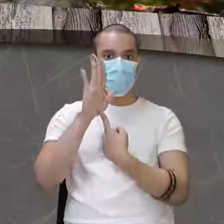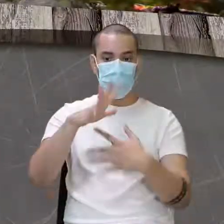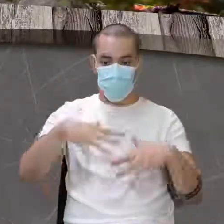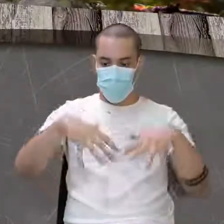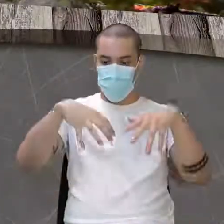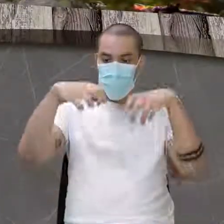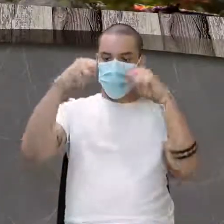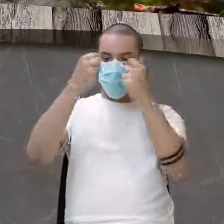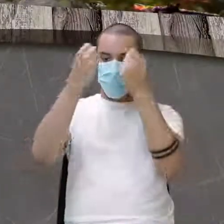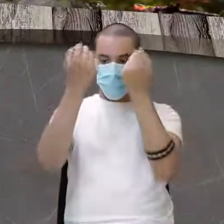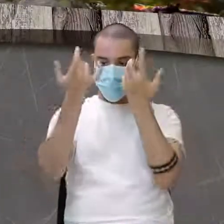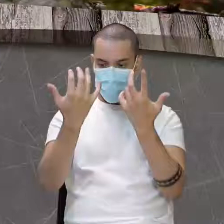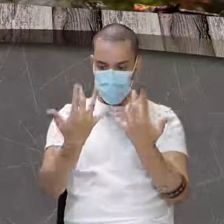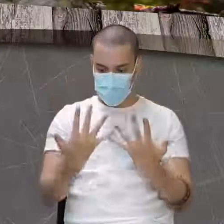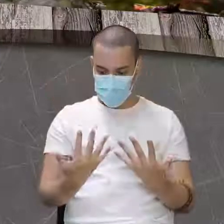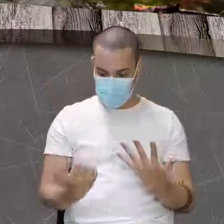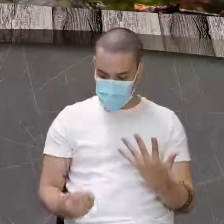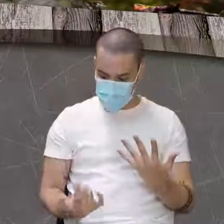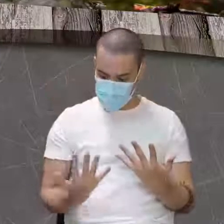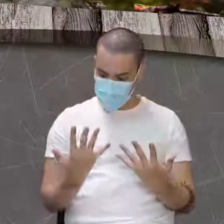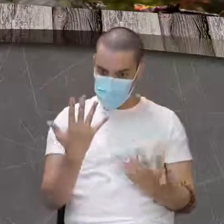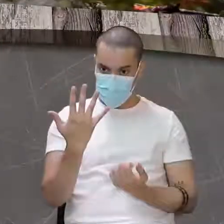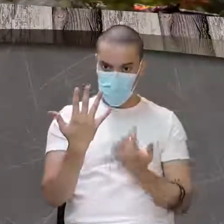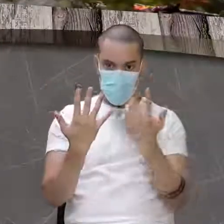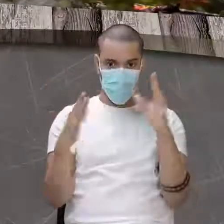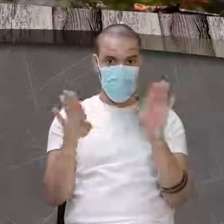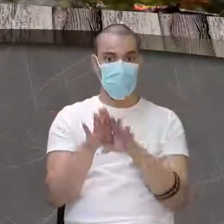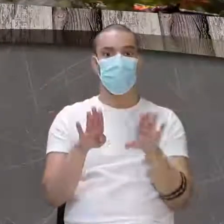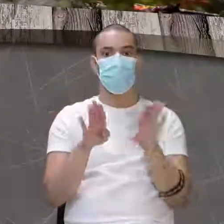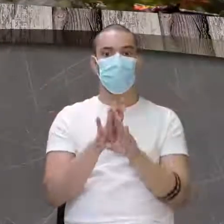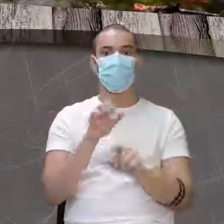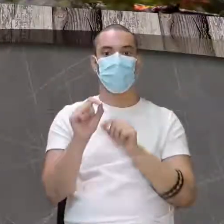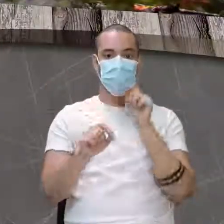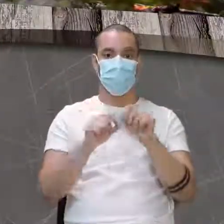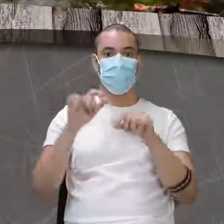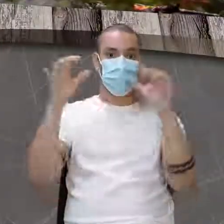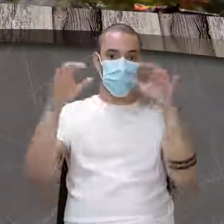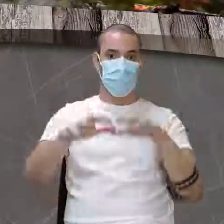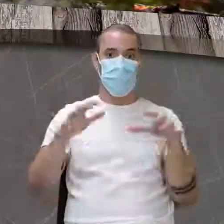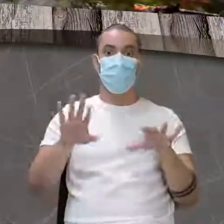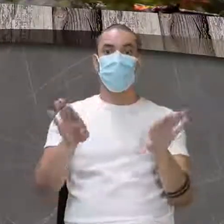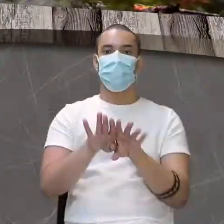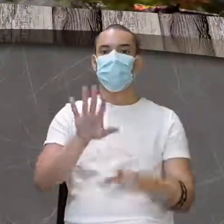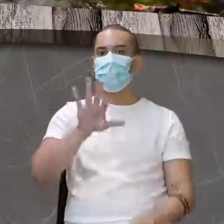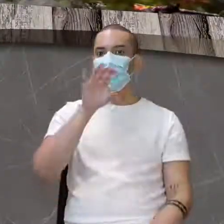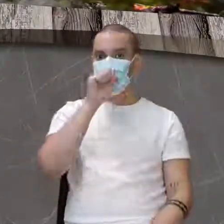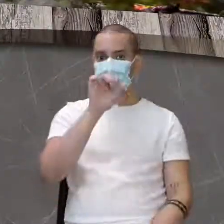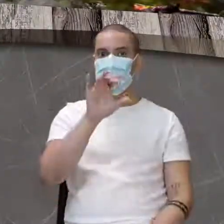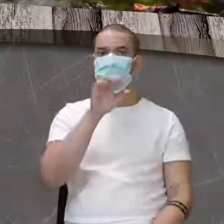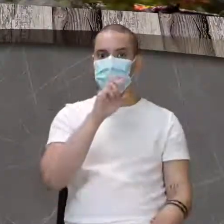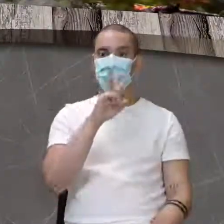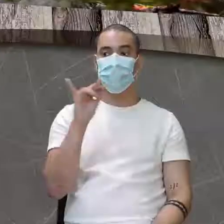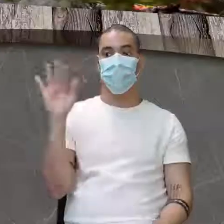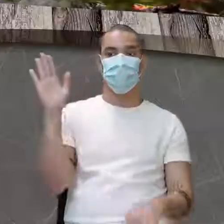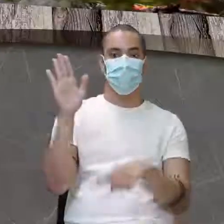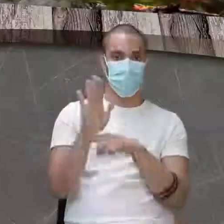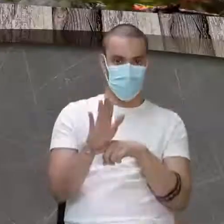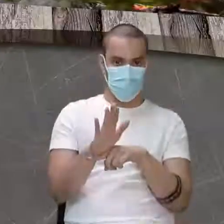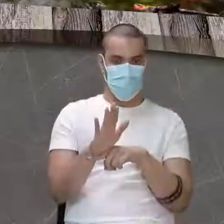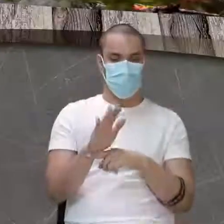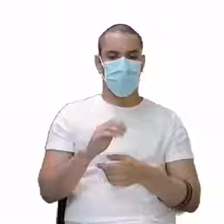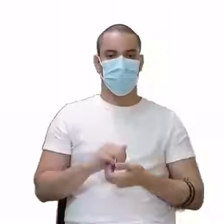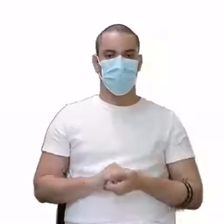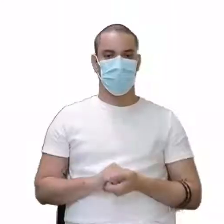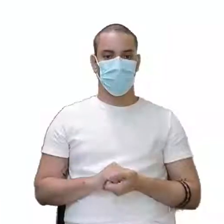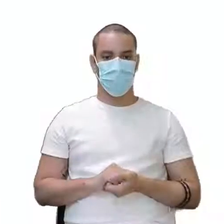infiltração, a evaporação, certo? E até também o processo de respiração, que também vai estar contribuindo com isso aí. Olha lá no